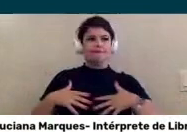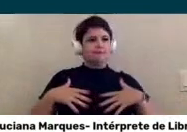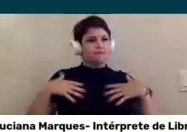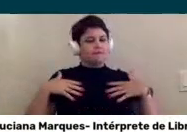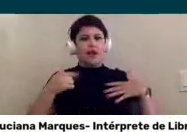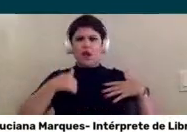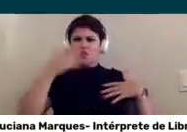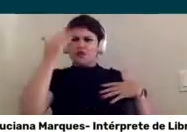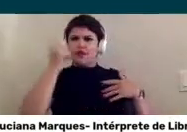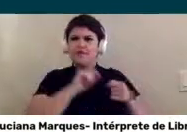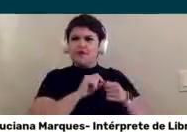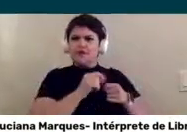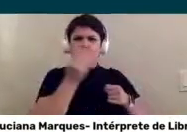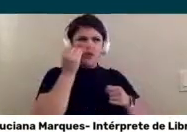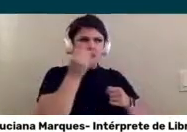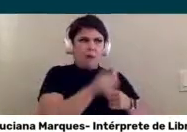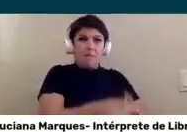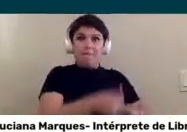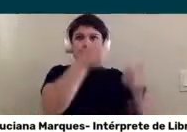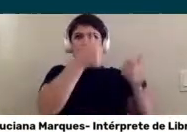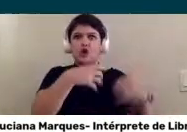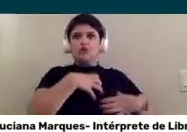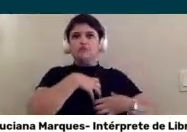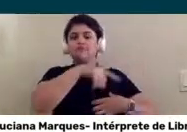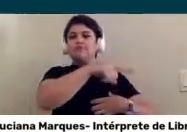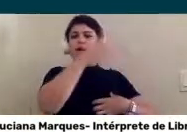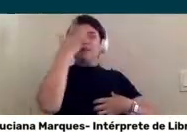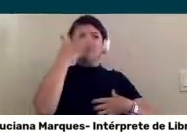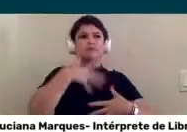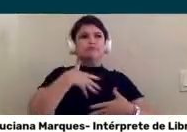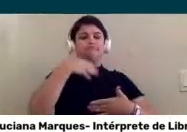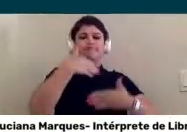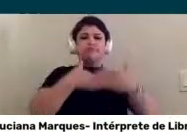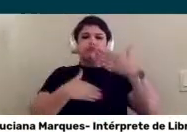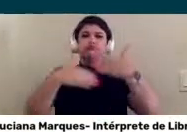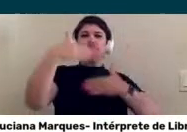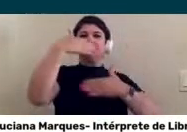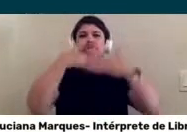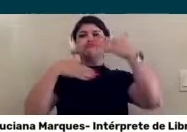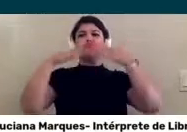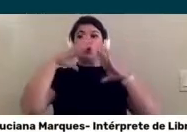isso, eu vou tentar fazer isso da melhor forma possível. Elas passam a crescer e a gente acredita que